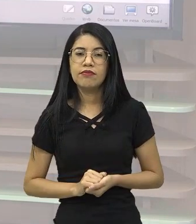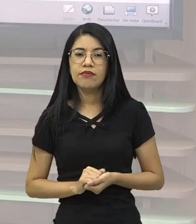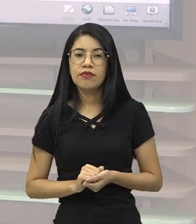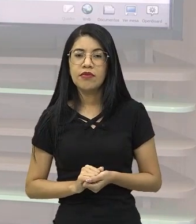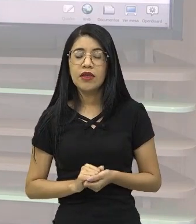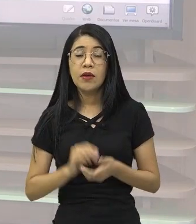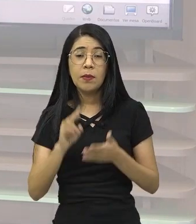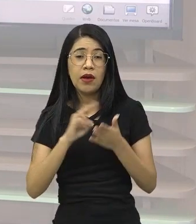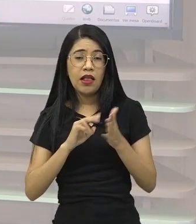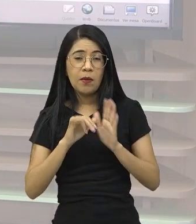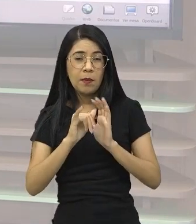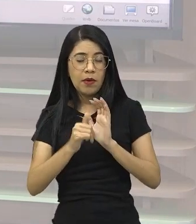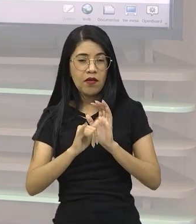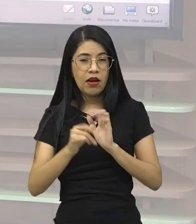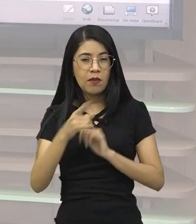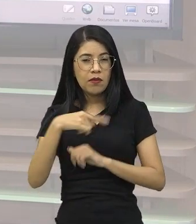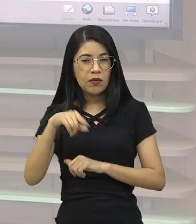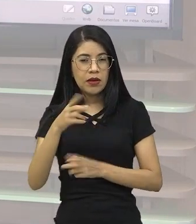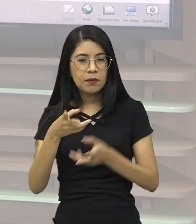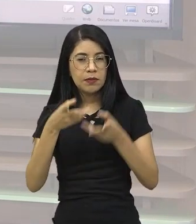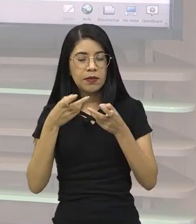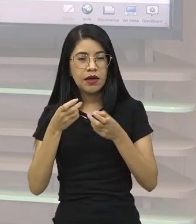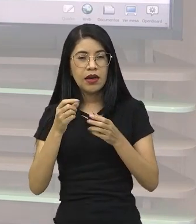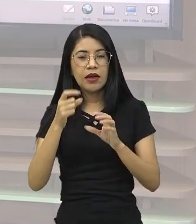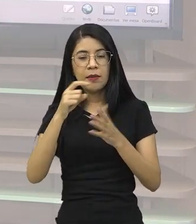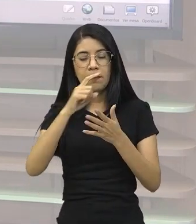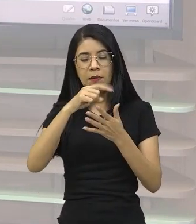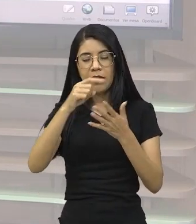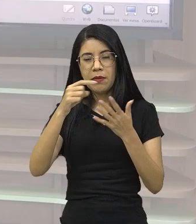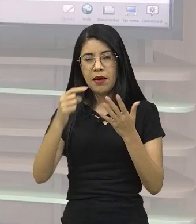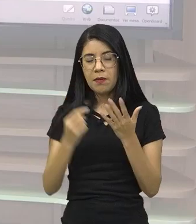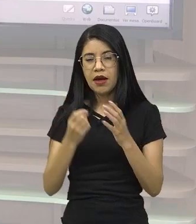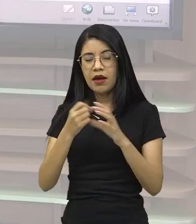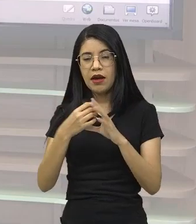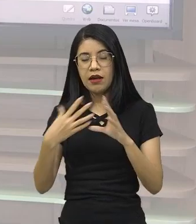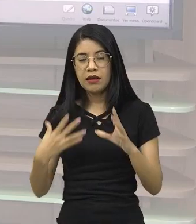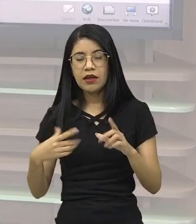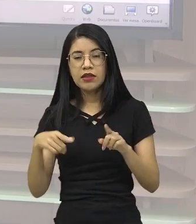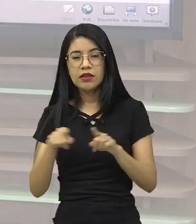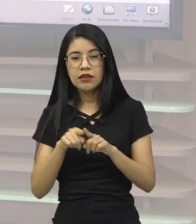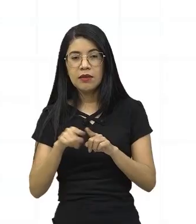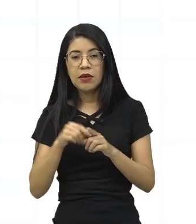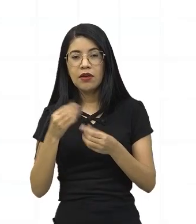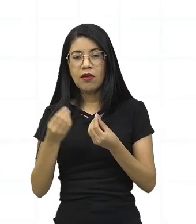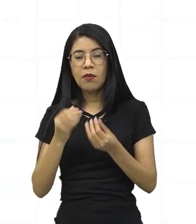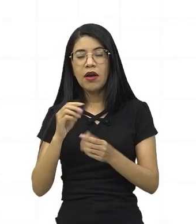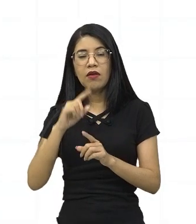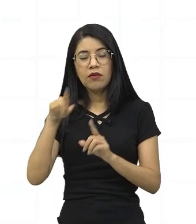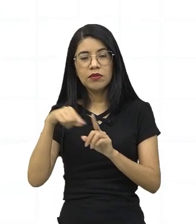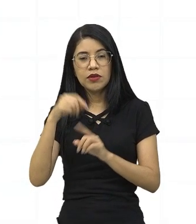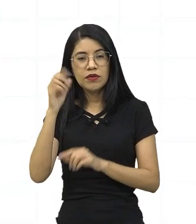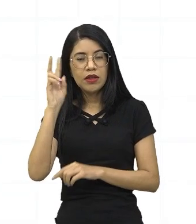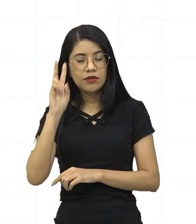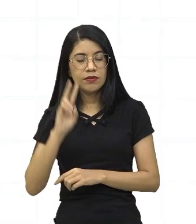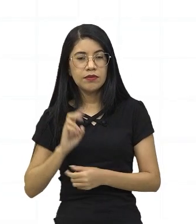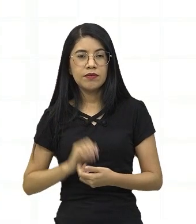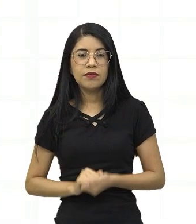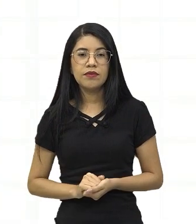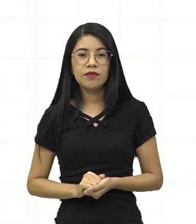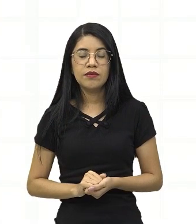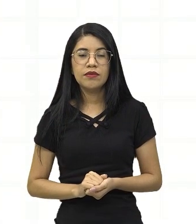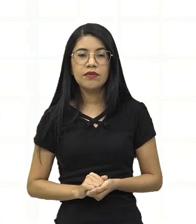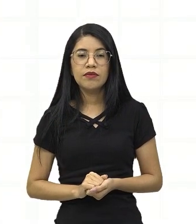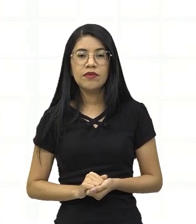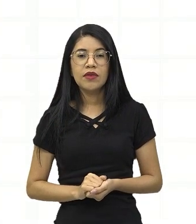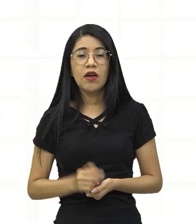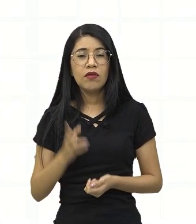uma fábula para você verificar essas características e para você verificar a moral da história. Vamos lá. Eu leio daqui e você lê